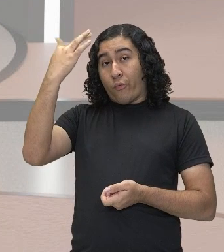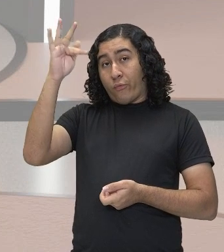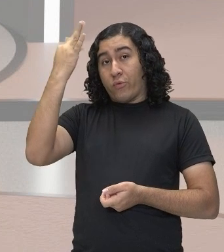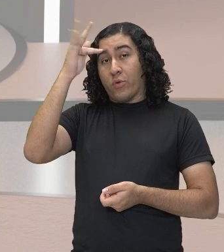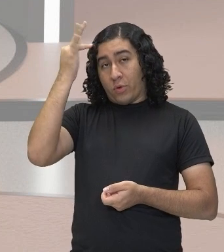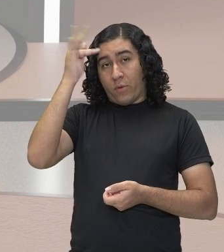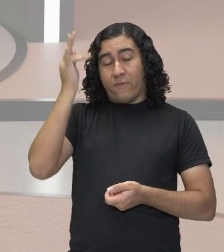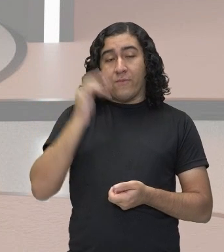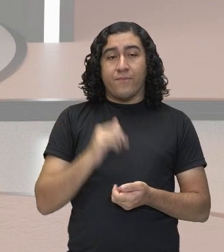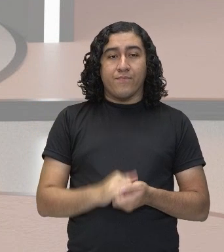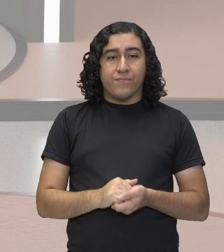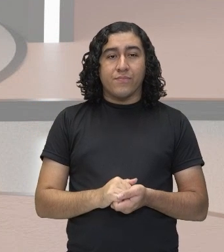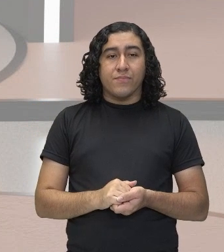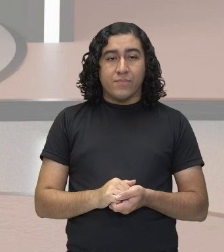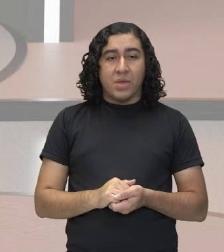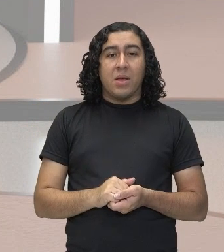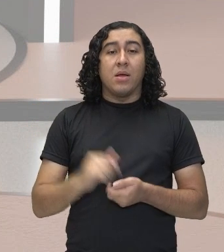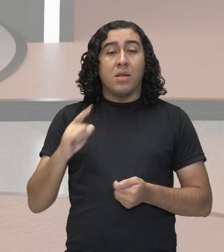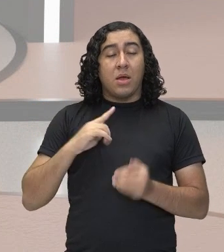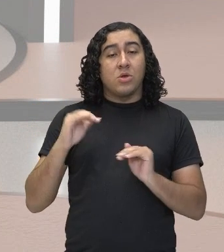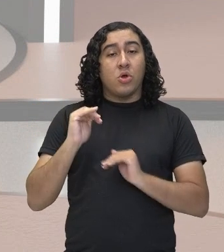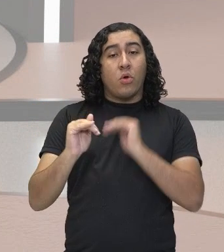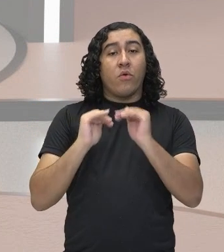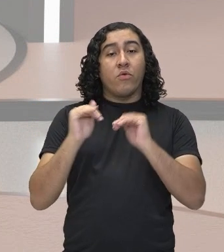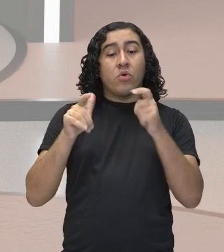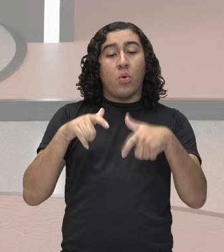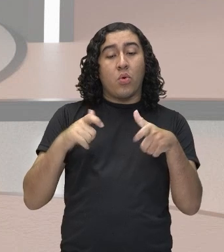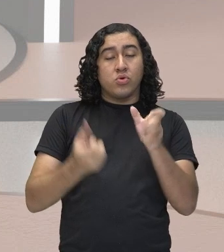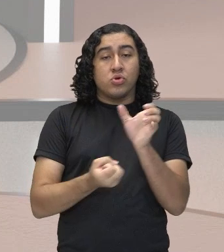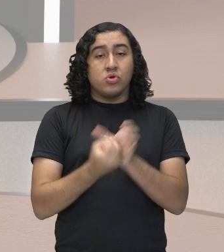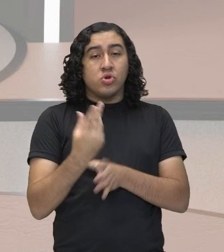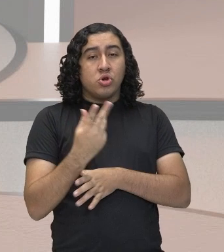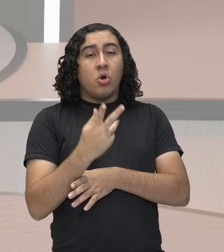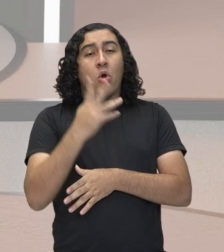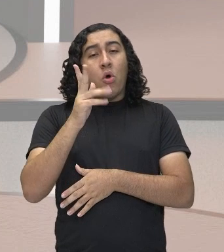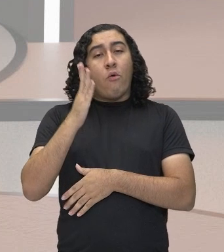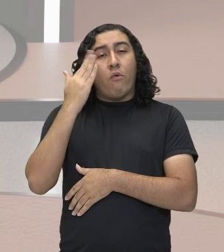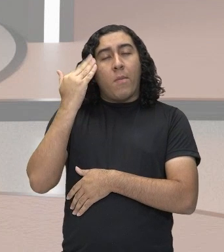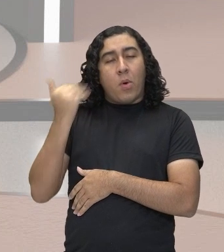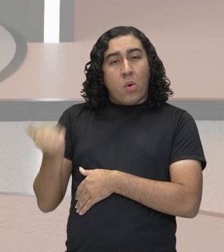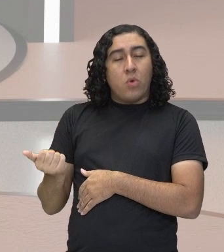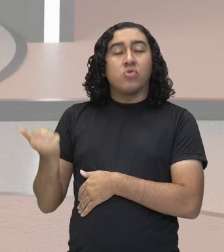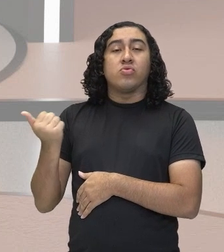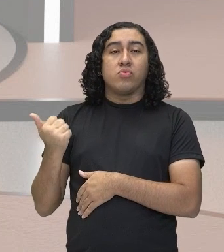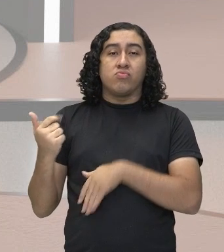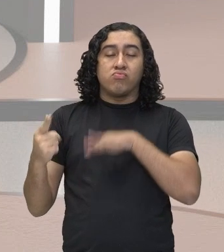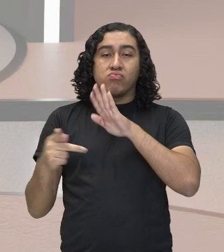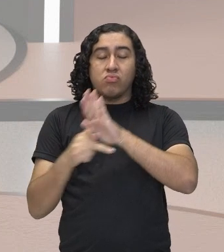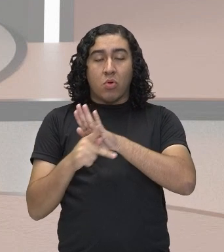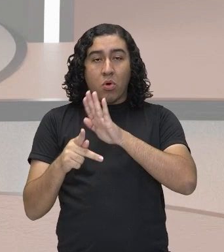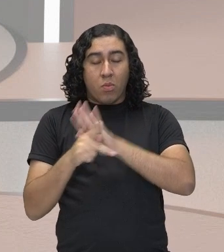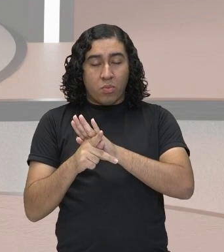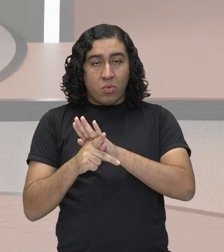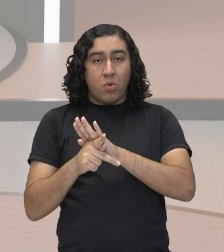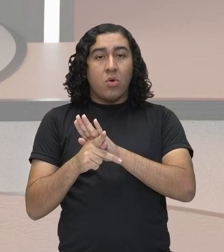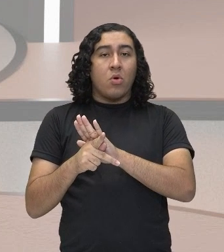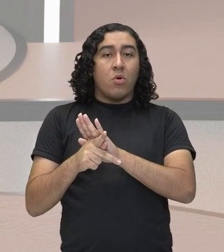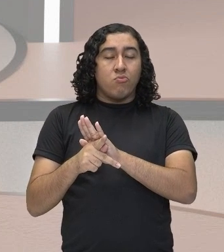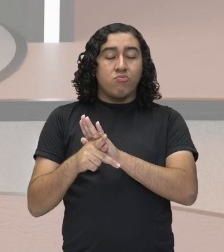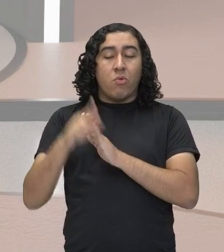filosófico que foi desenvolvido pelo grande pensador, filósofo alemão, chamado Edmund